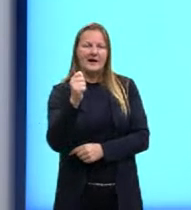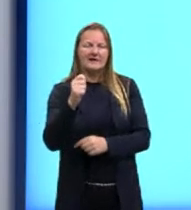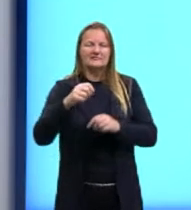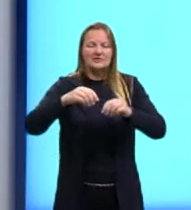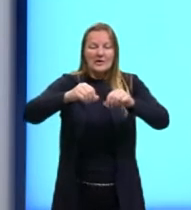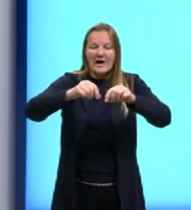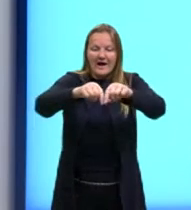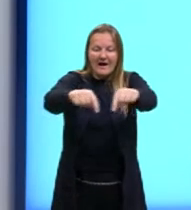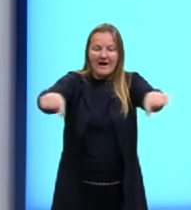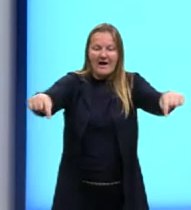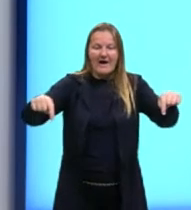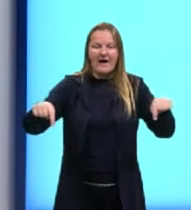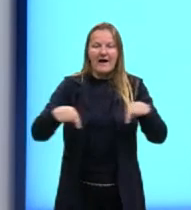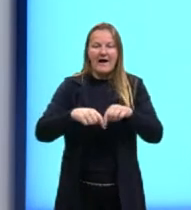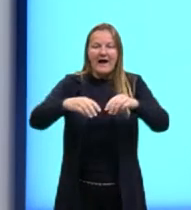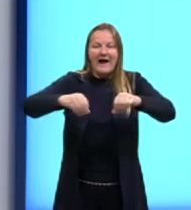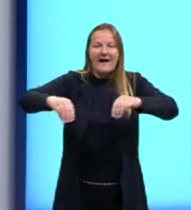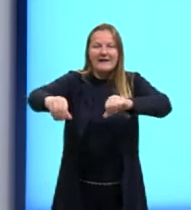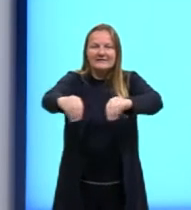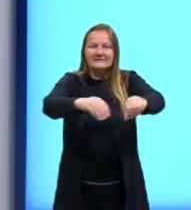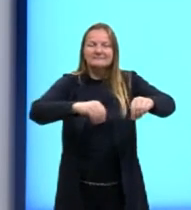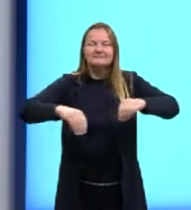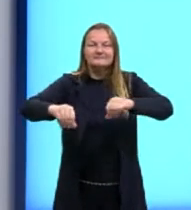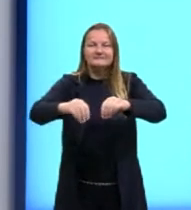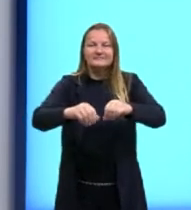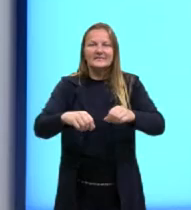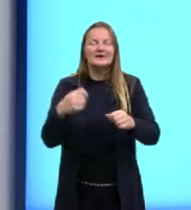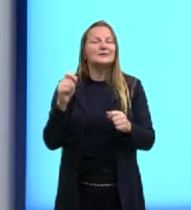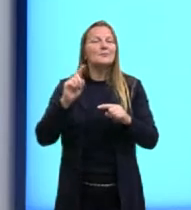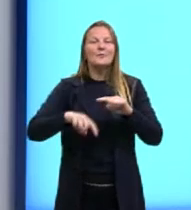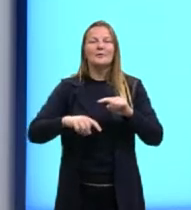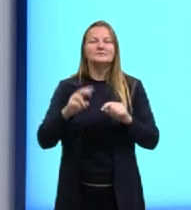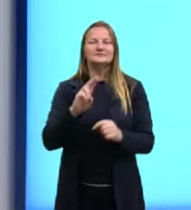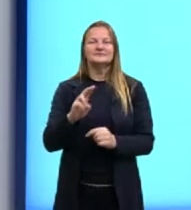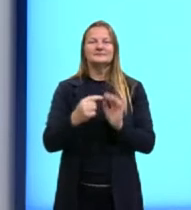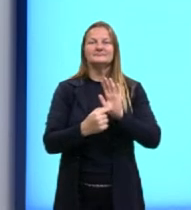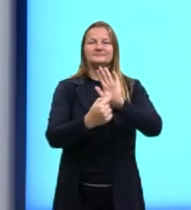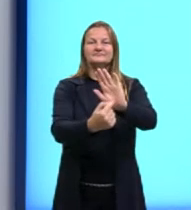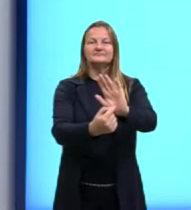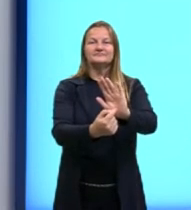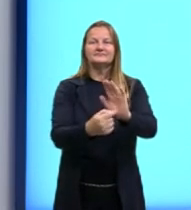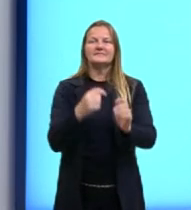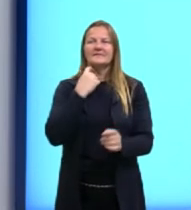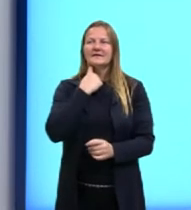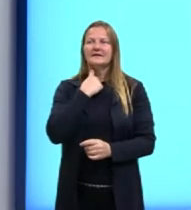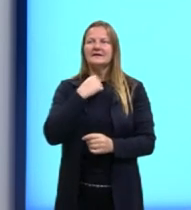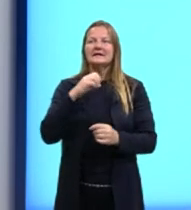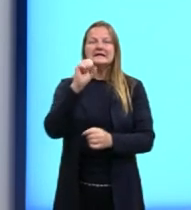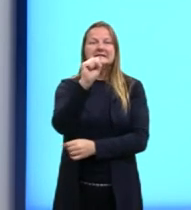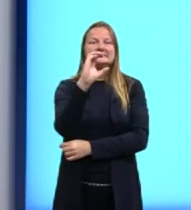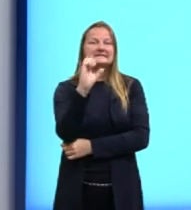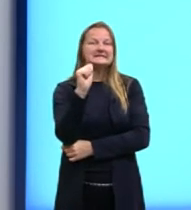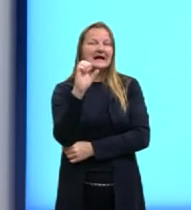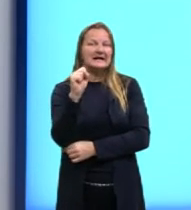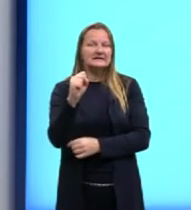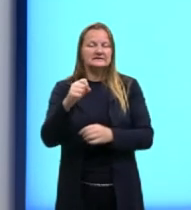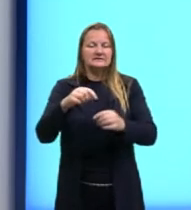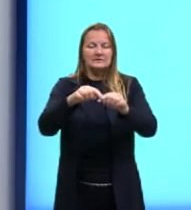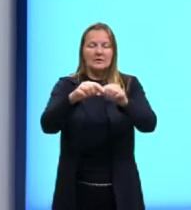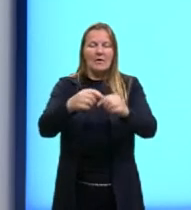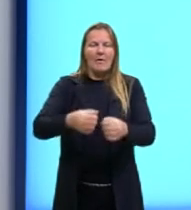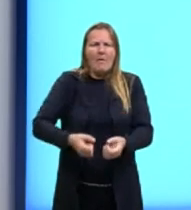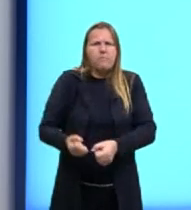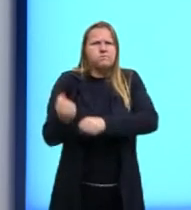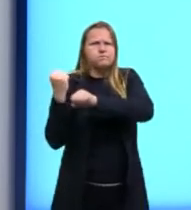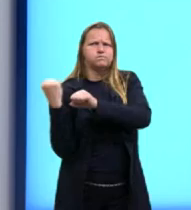informação mas em outra unidade de produtividade que seria sacas por hectare